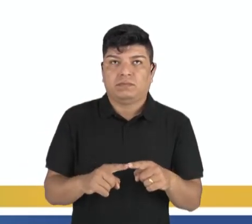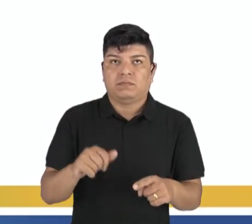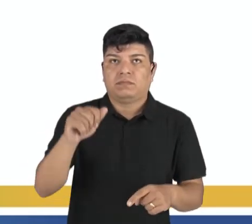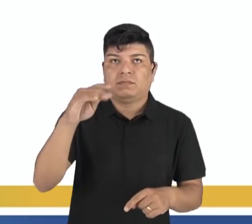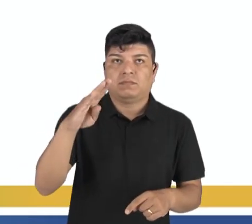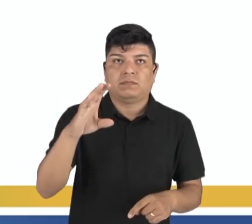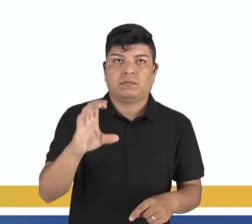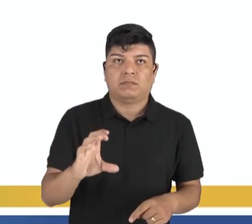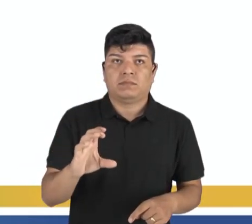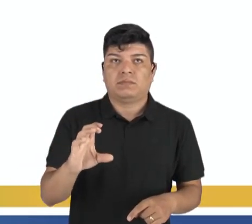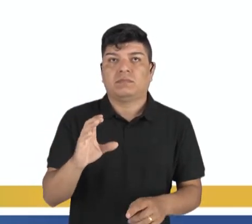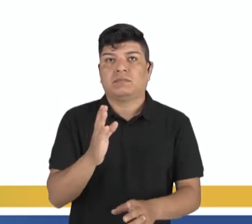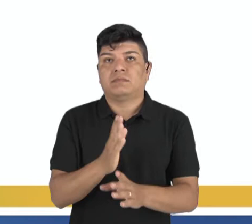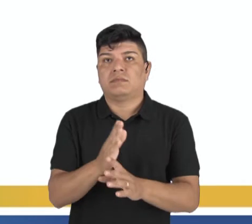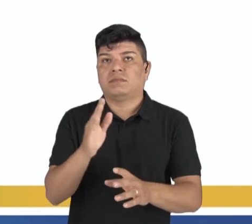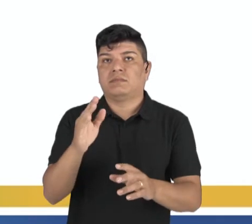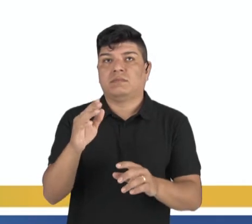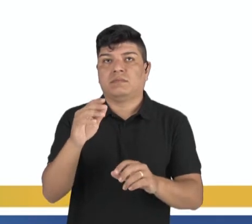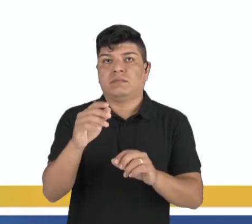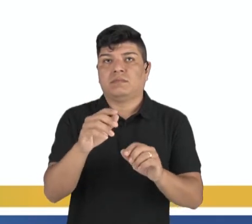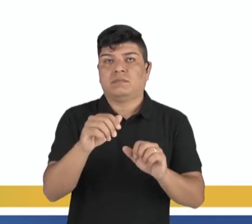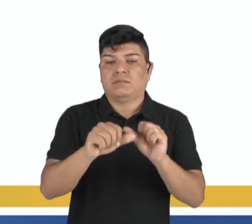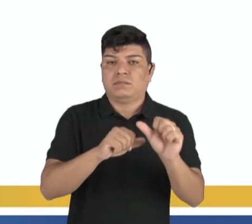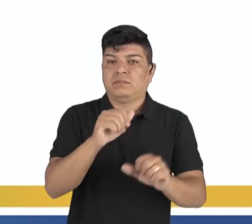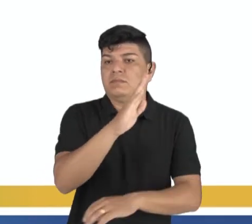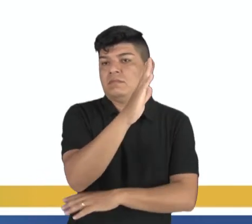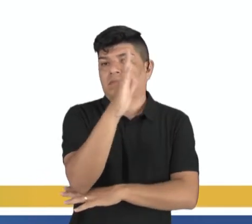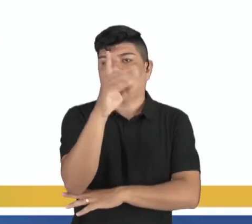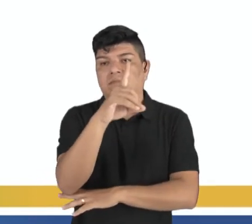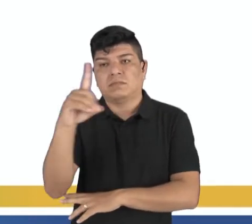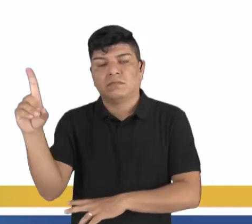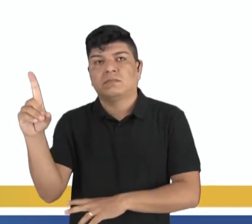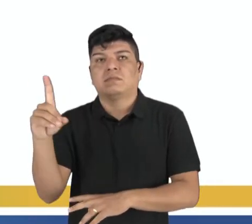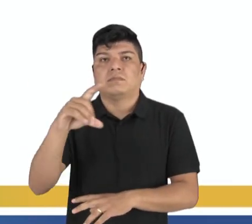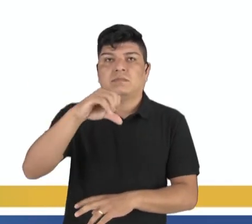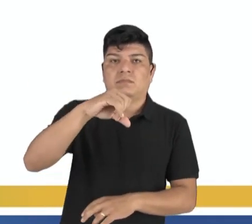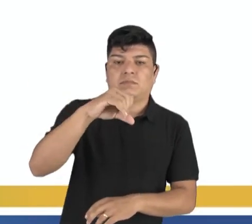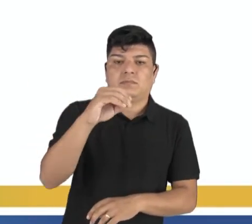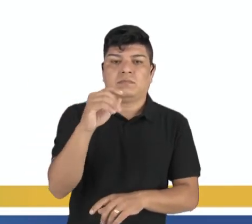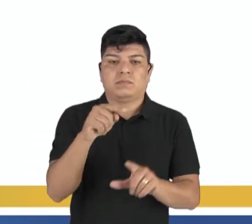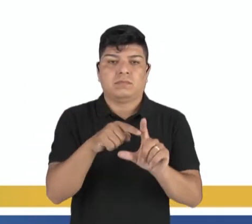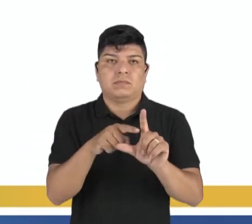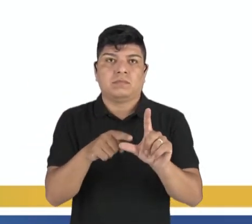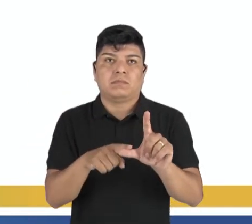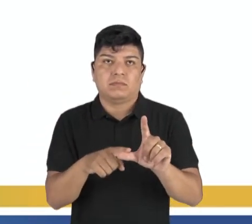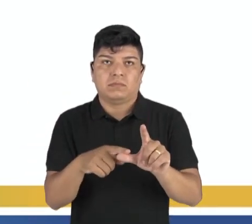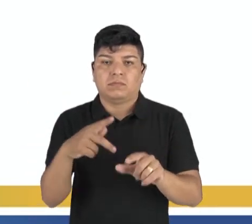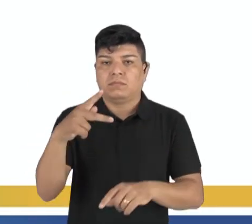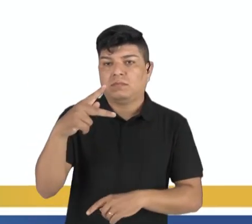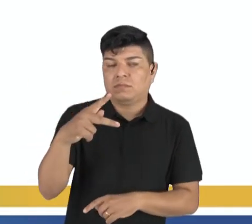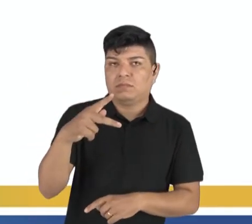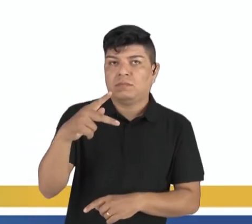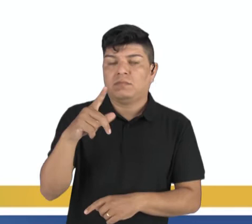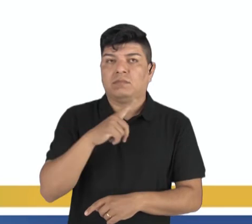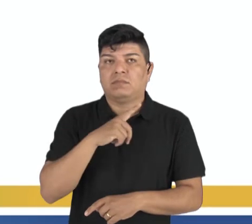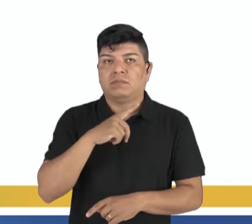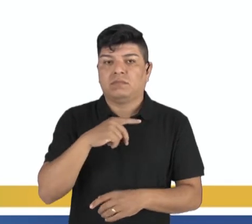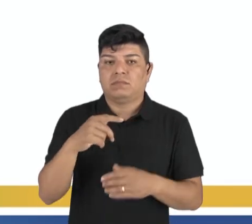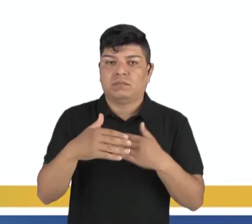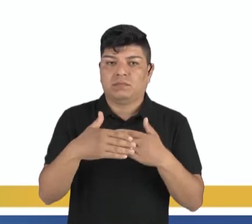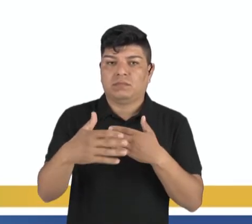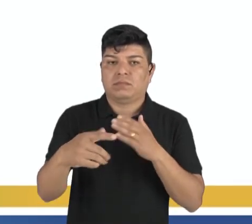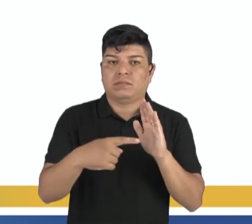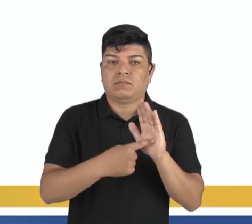triângulo abc o meio de um giro no sentido horário de 90 graus ao redor do ponto P Então eu tinha ali um